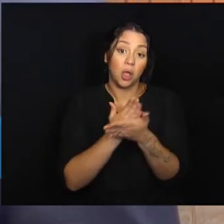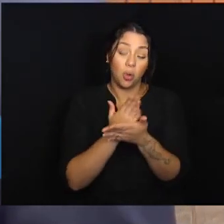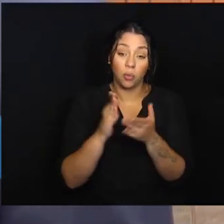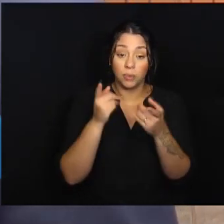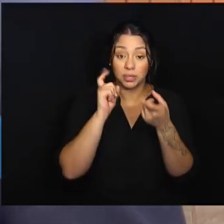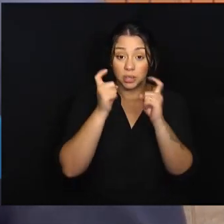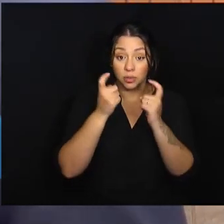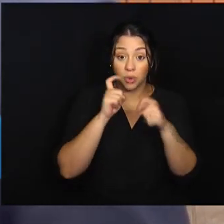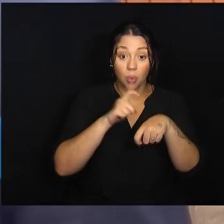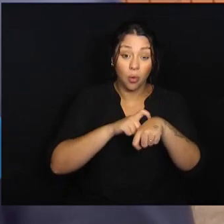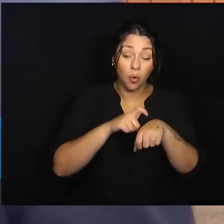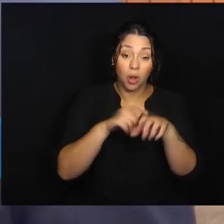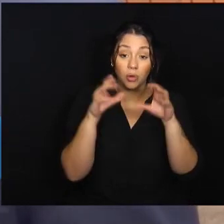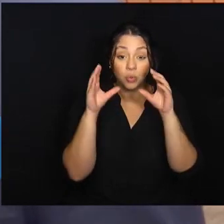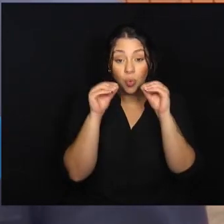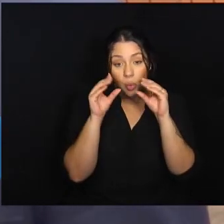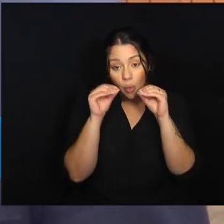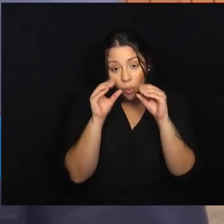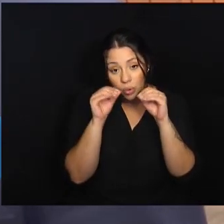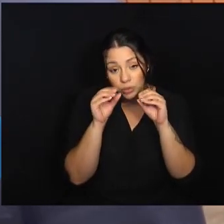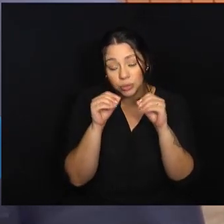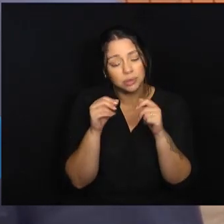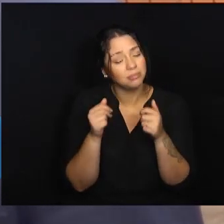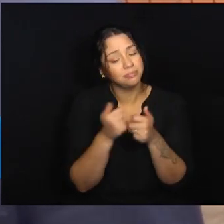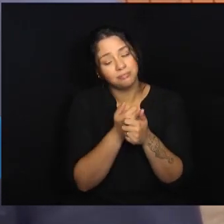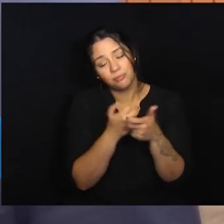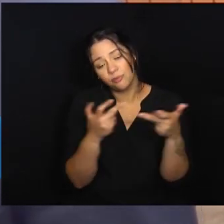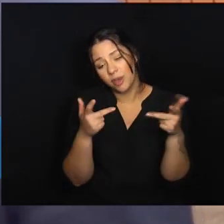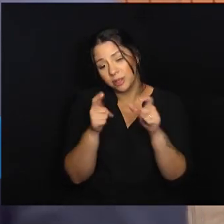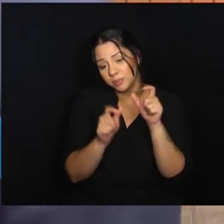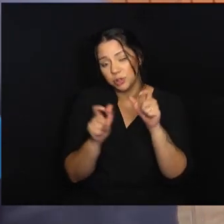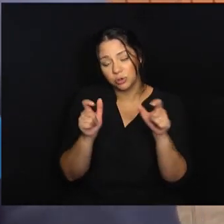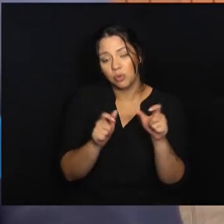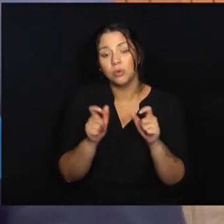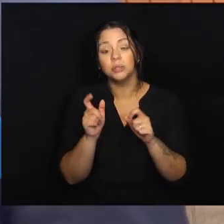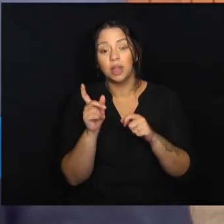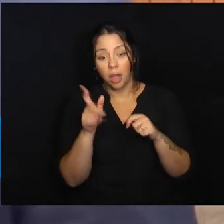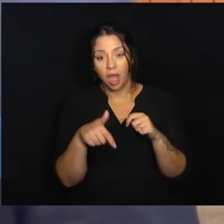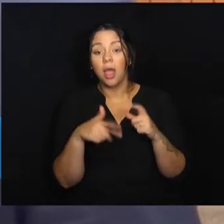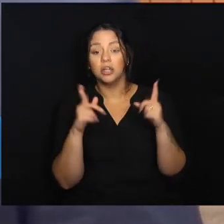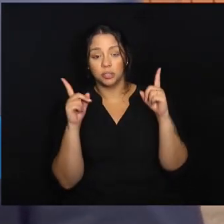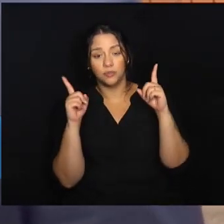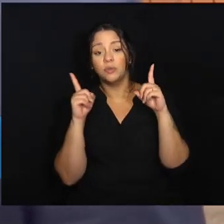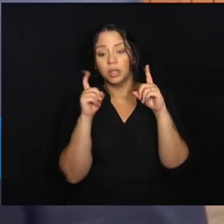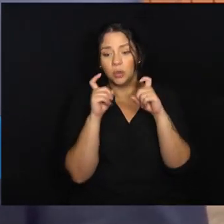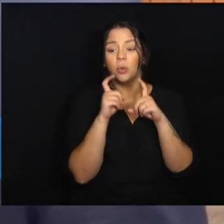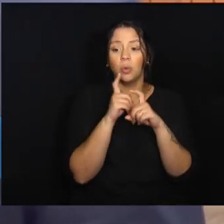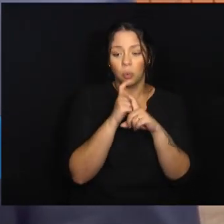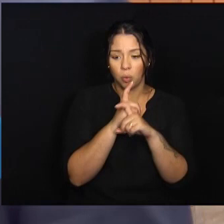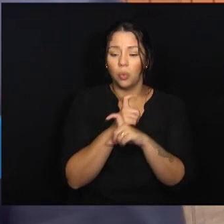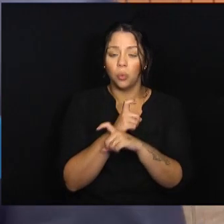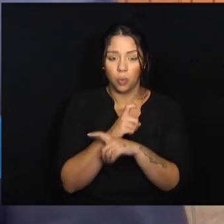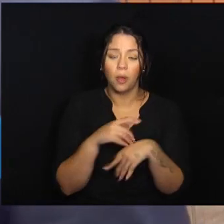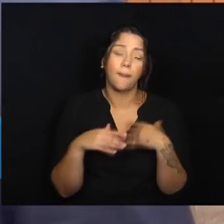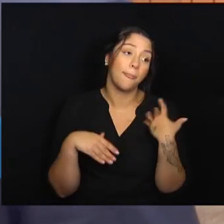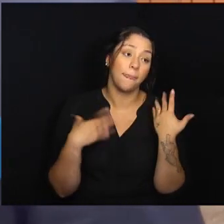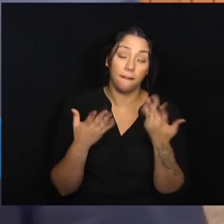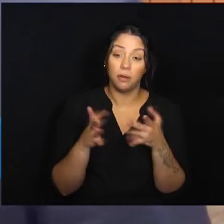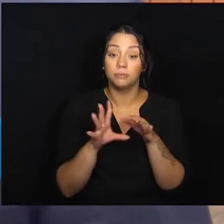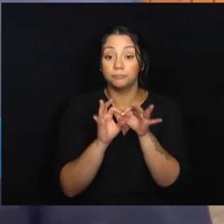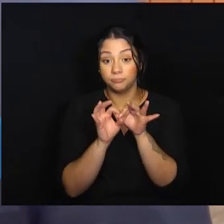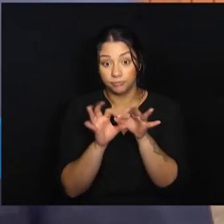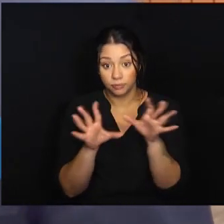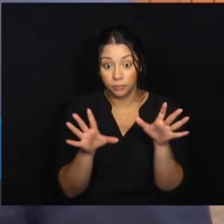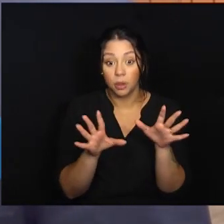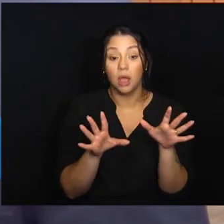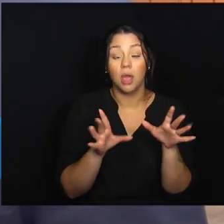horário noturno, que para muitos também acaba tendo um pouco de dificuldade. Então a gente permite, através